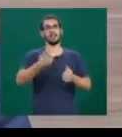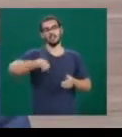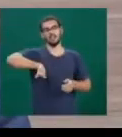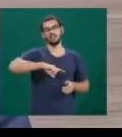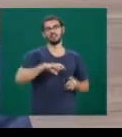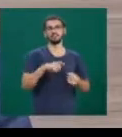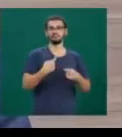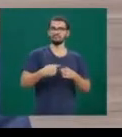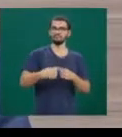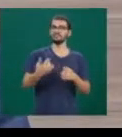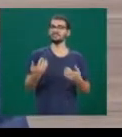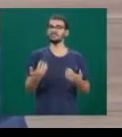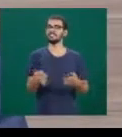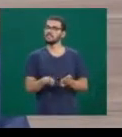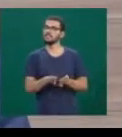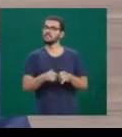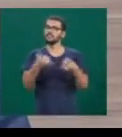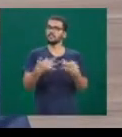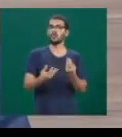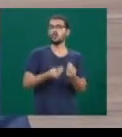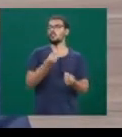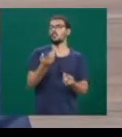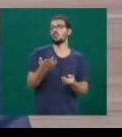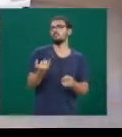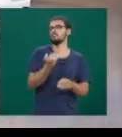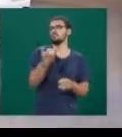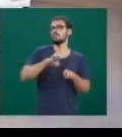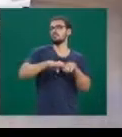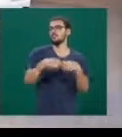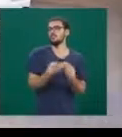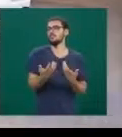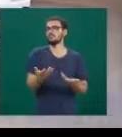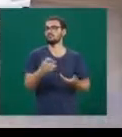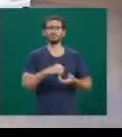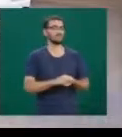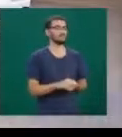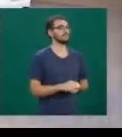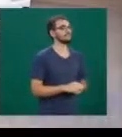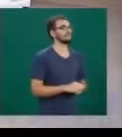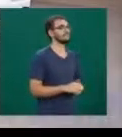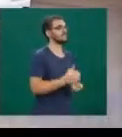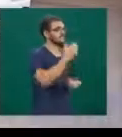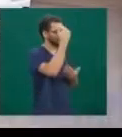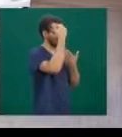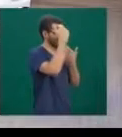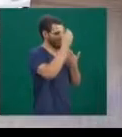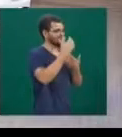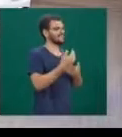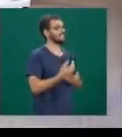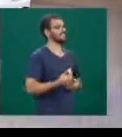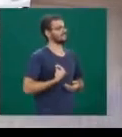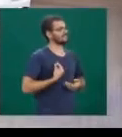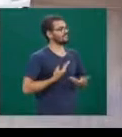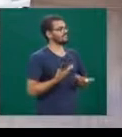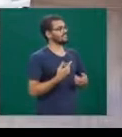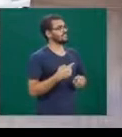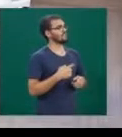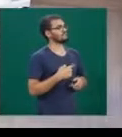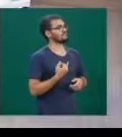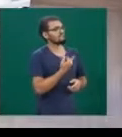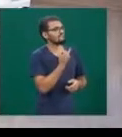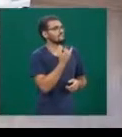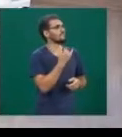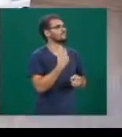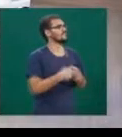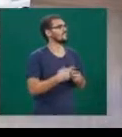um pouquinho mais sobre a importância desse festival. Fernanda, muito obrigado pela presença. Eu que agradeço. Qual é a importância de participar